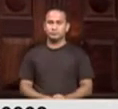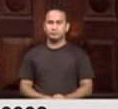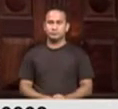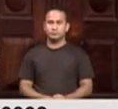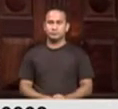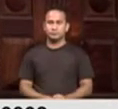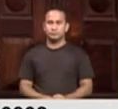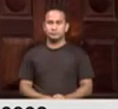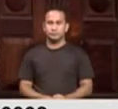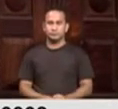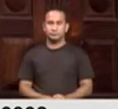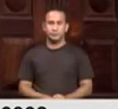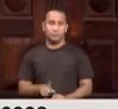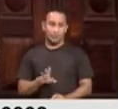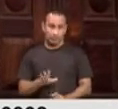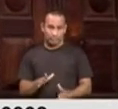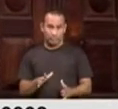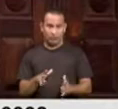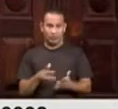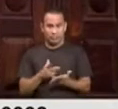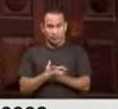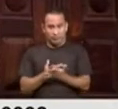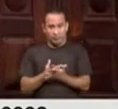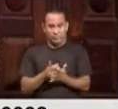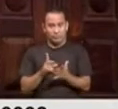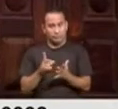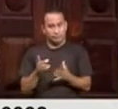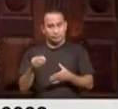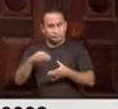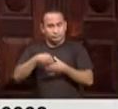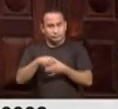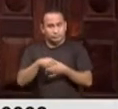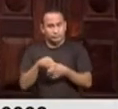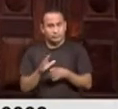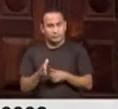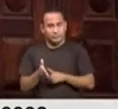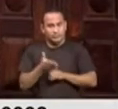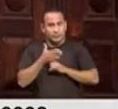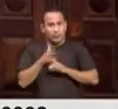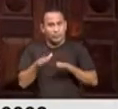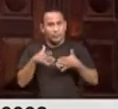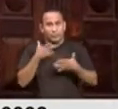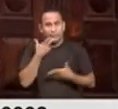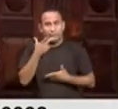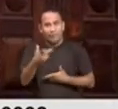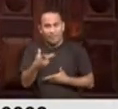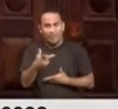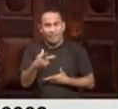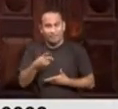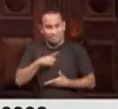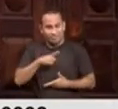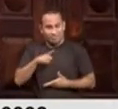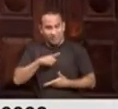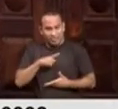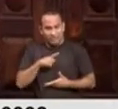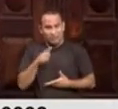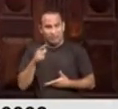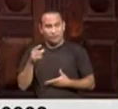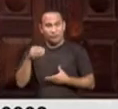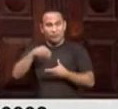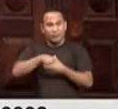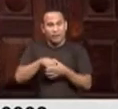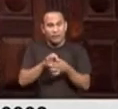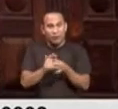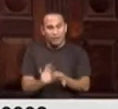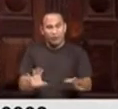Então, erra no conteúdo a defesa quando diz que essa casa tem que votar pela soltura, porque